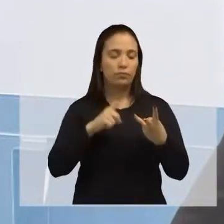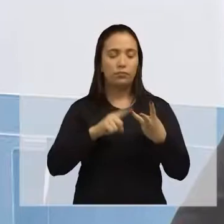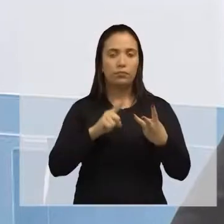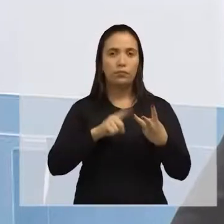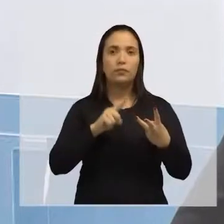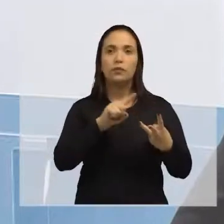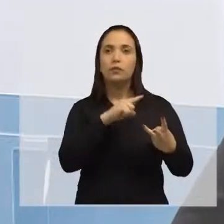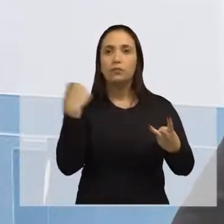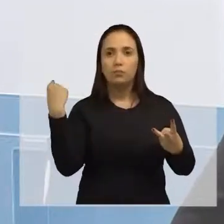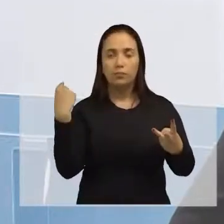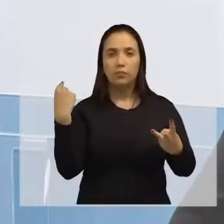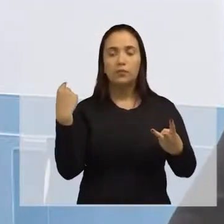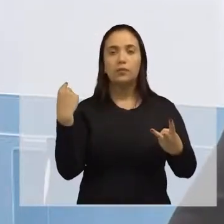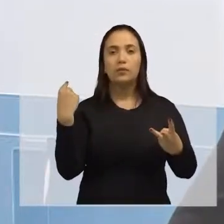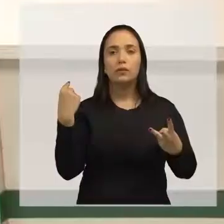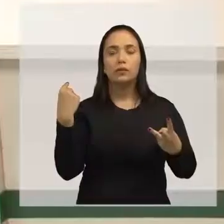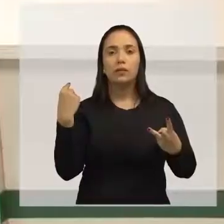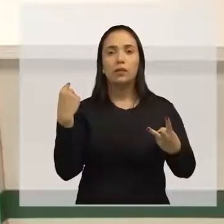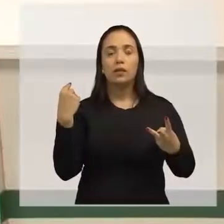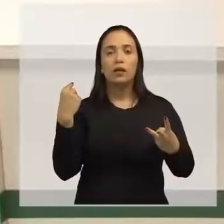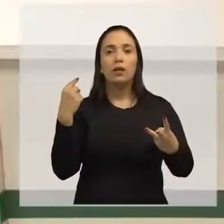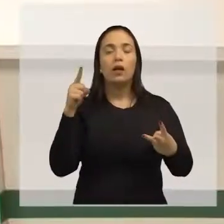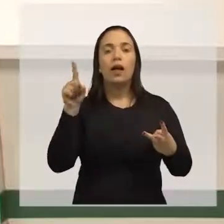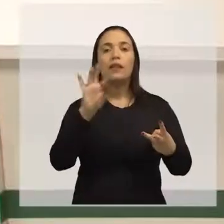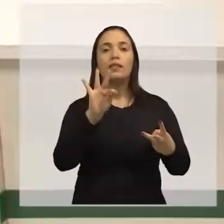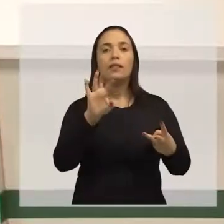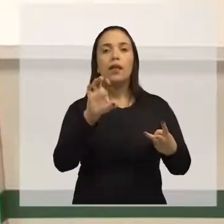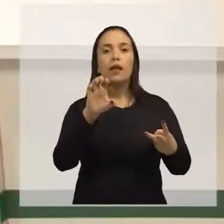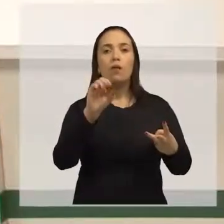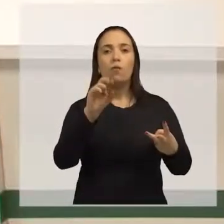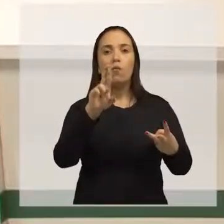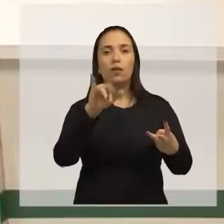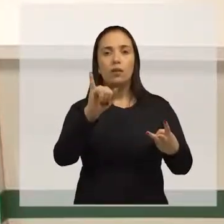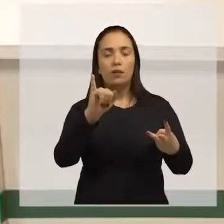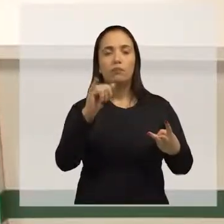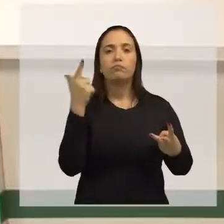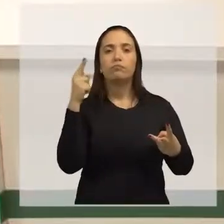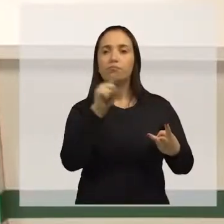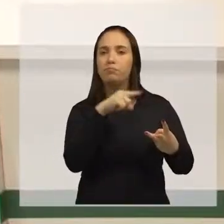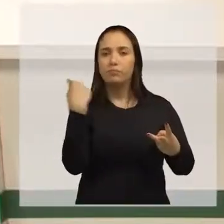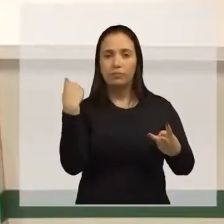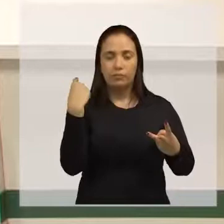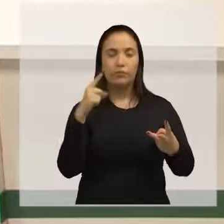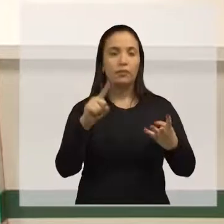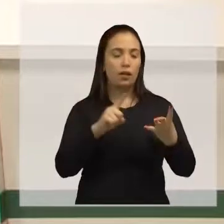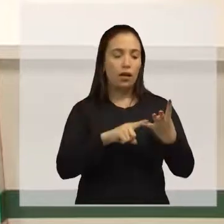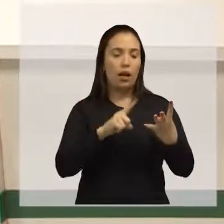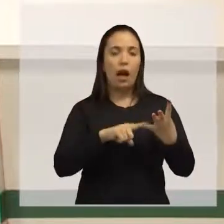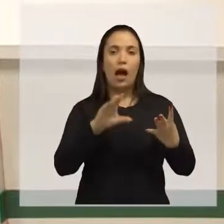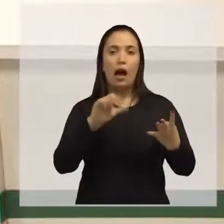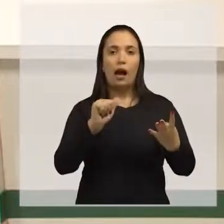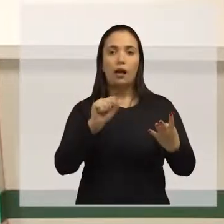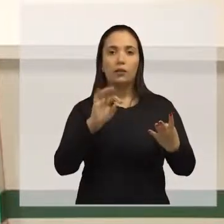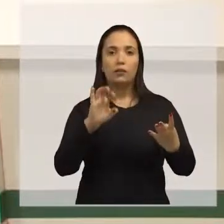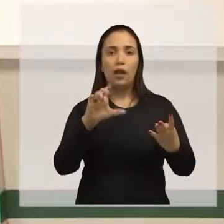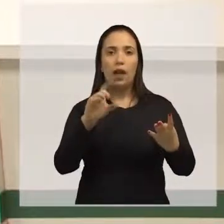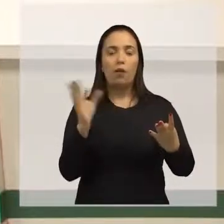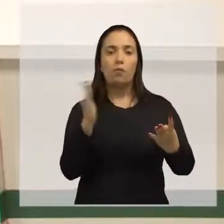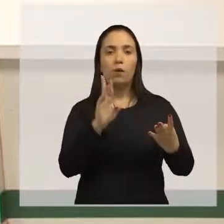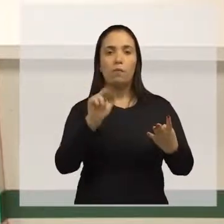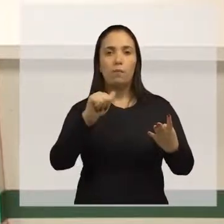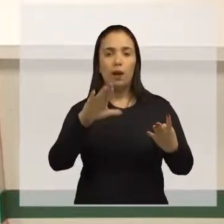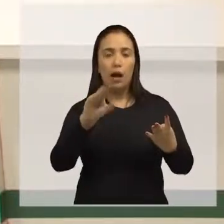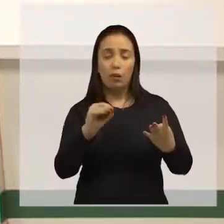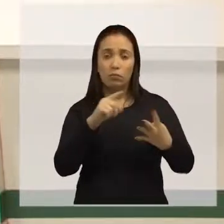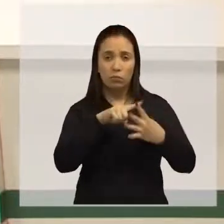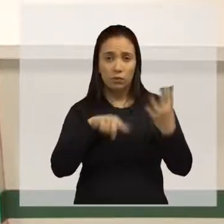nosso membro do Supremo Tribunal Federal, Theori Zavascki, a morte do Marechal Castelo Branco. São coisas que